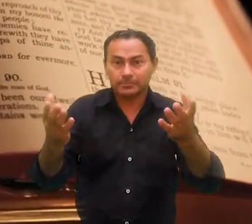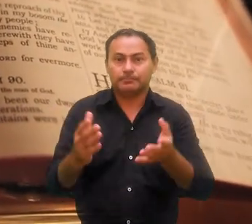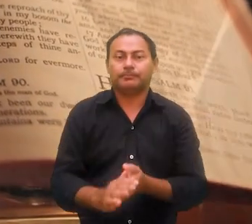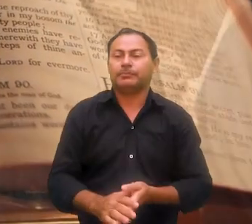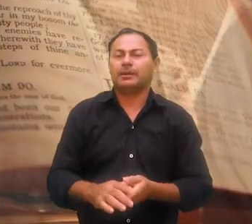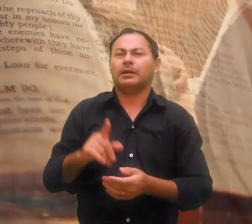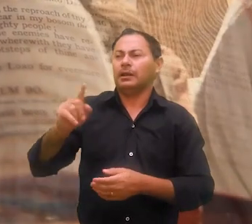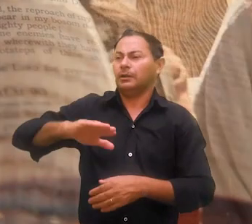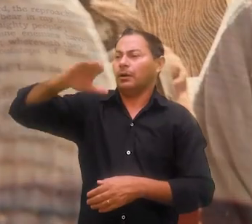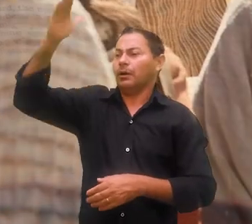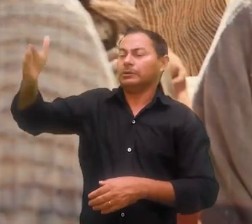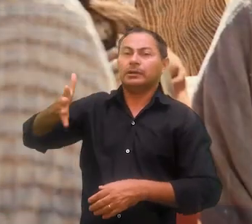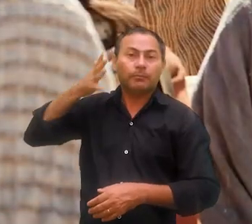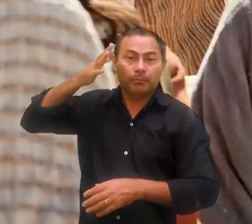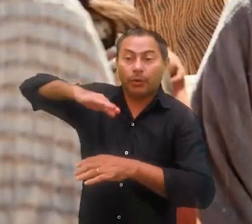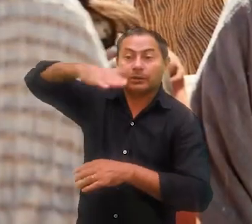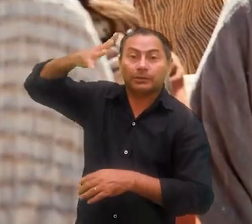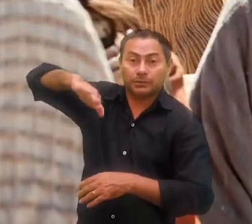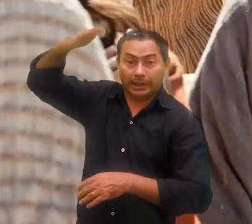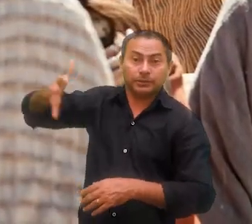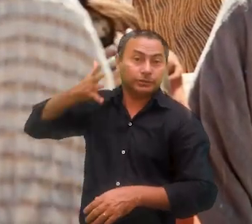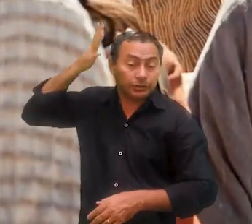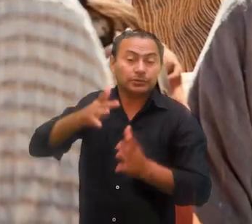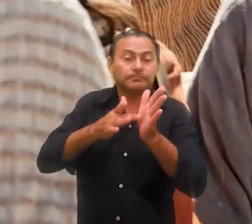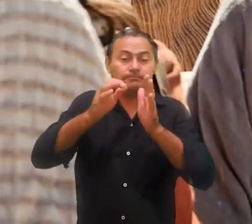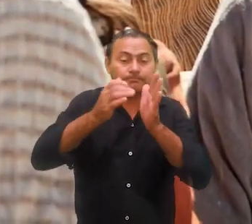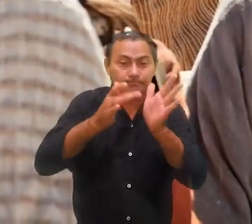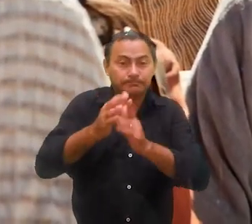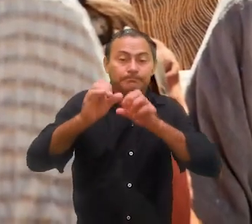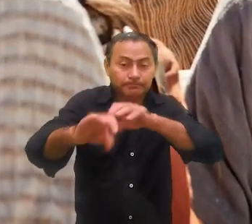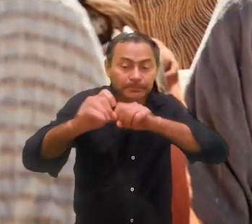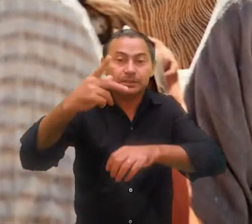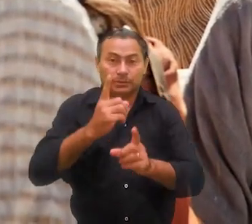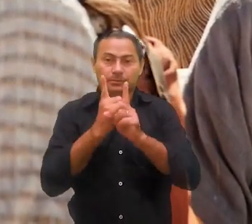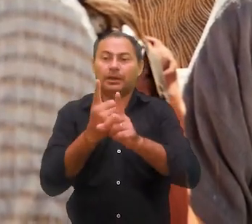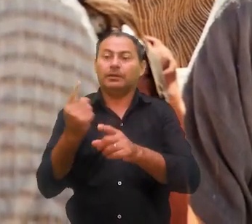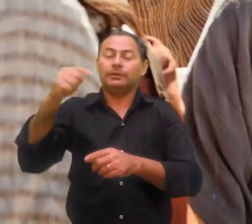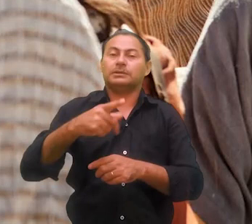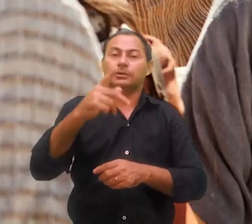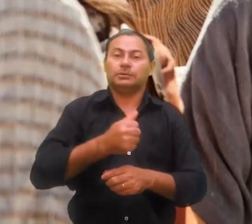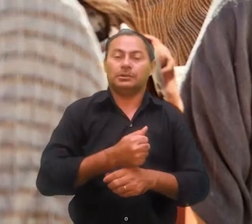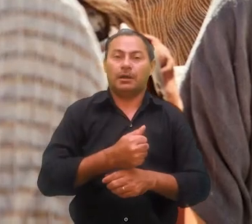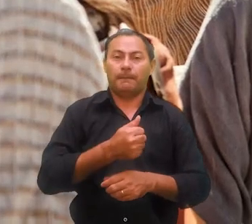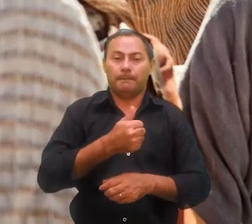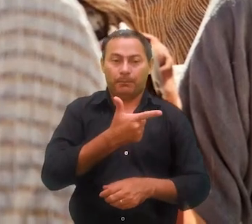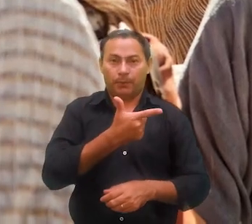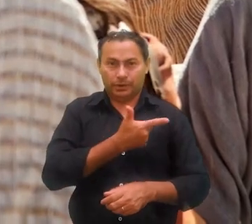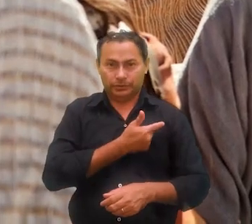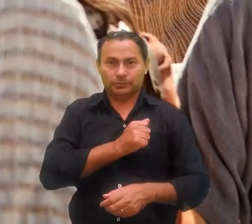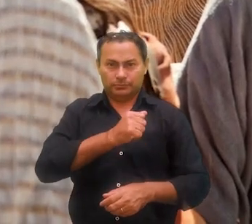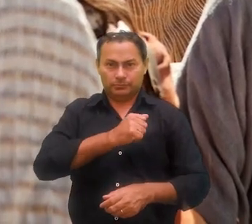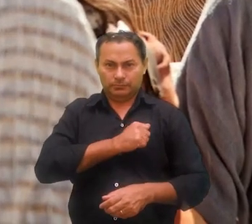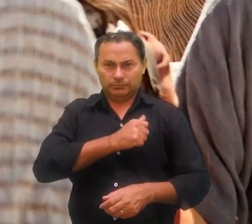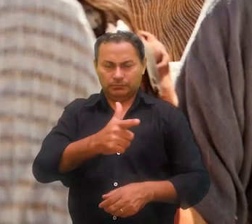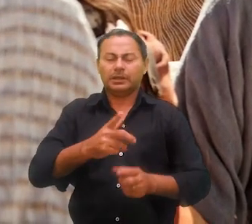mesma coisa. Lá no alto daquela montanha, Jesus alertou aos seus discípulos que viriam a ser seus apóstolos,